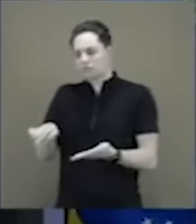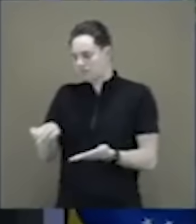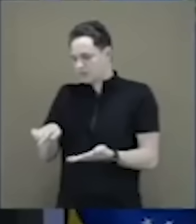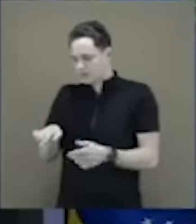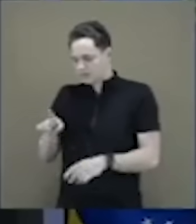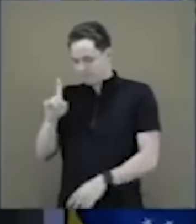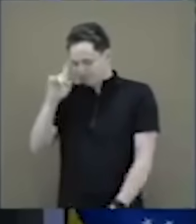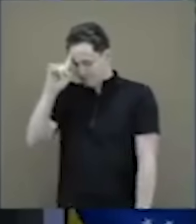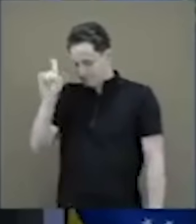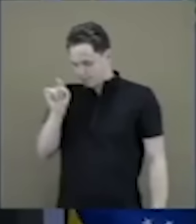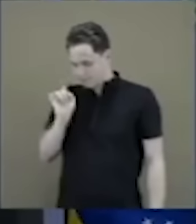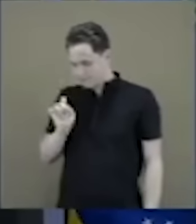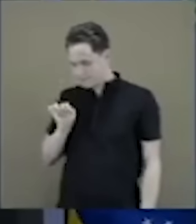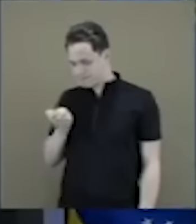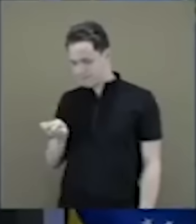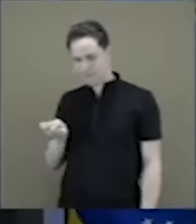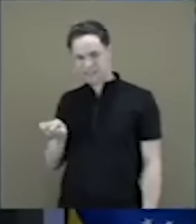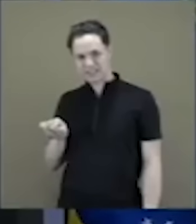de interrogação